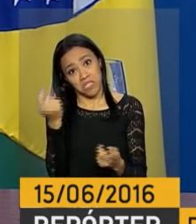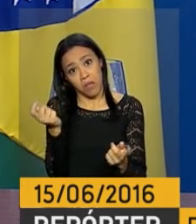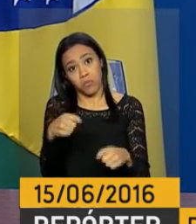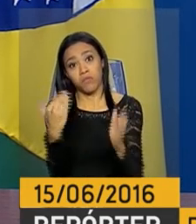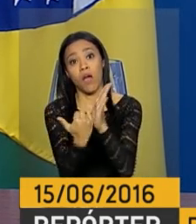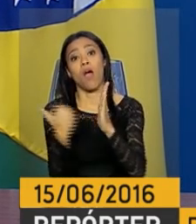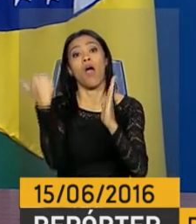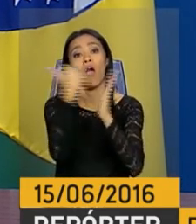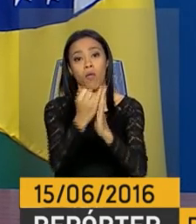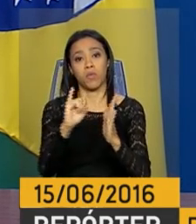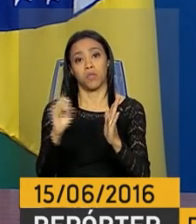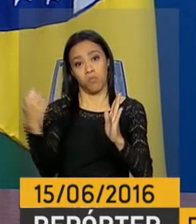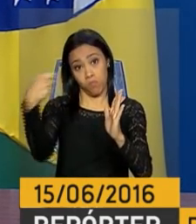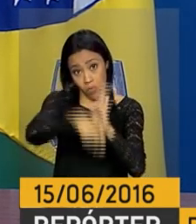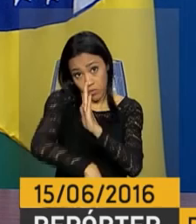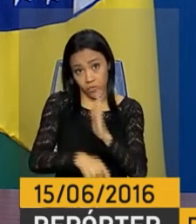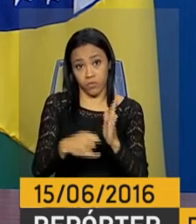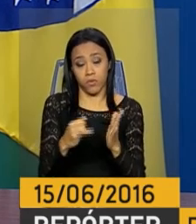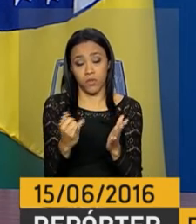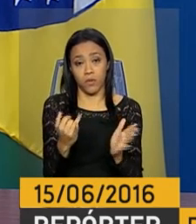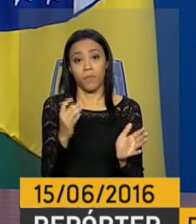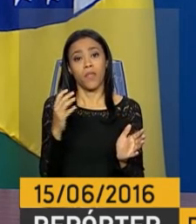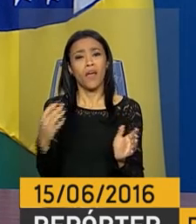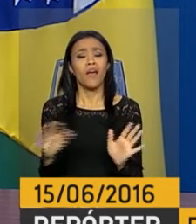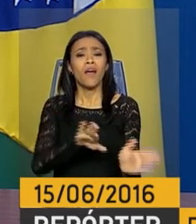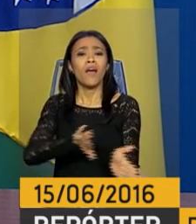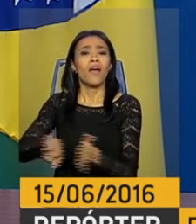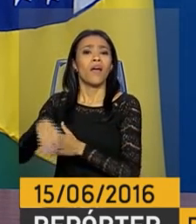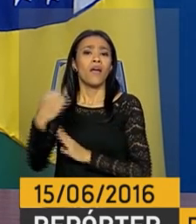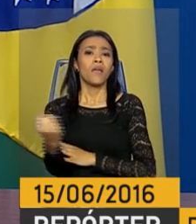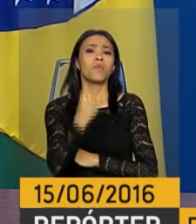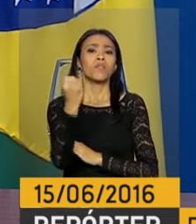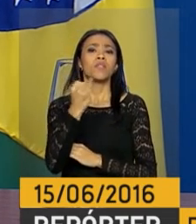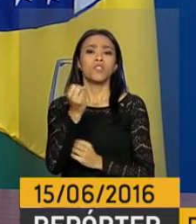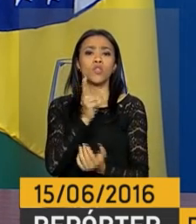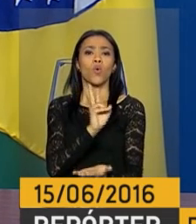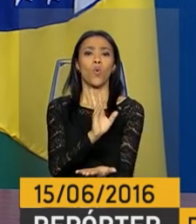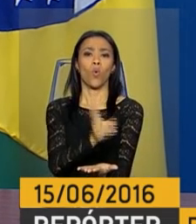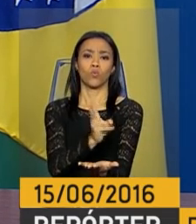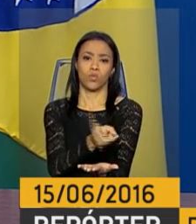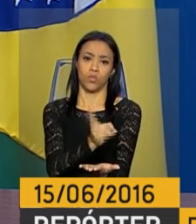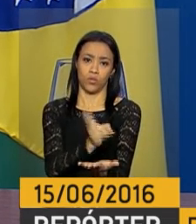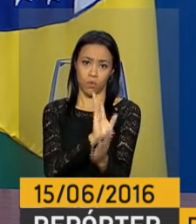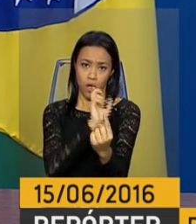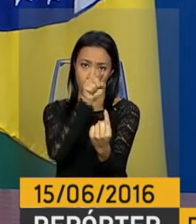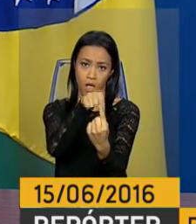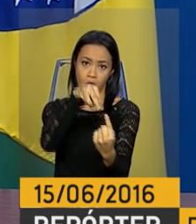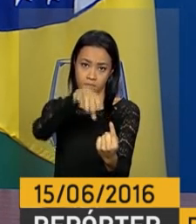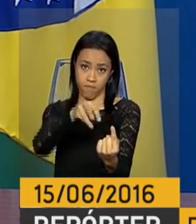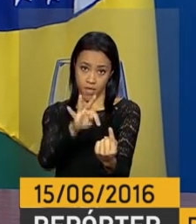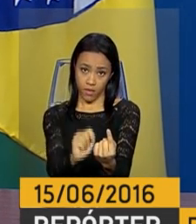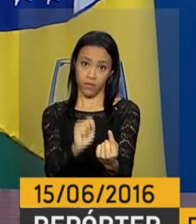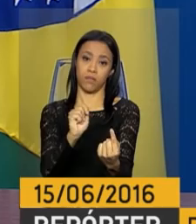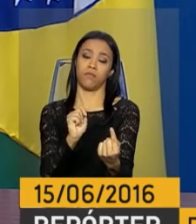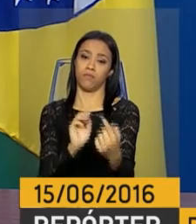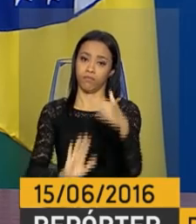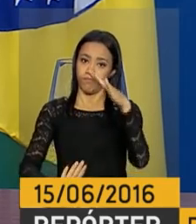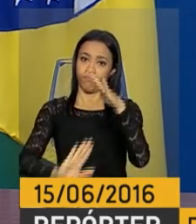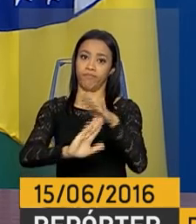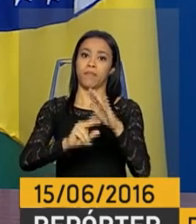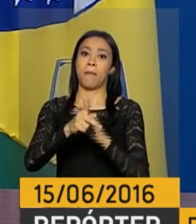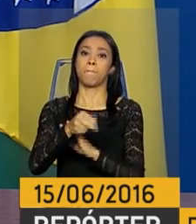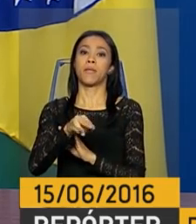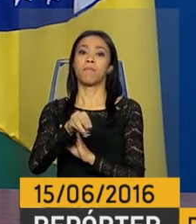dizer é o seguinte, é importante manter a meta primária porque é importante manter o esforço arrecador do país. Você pode